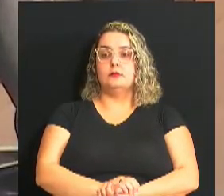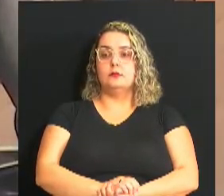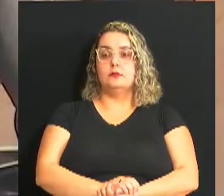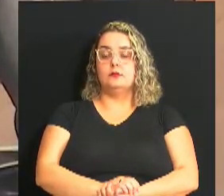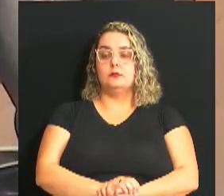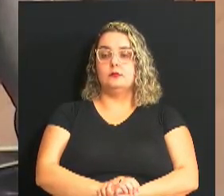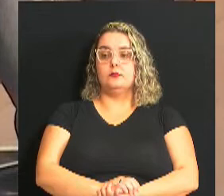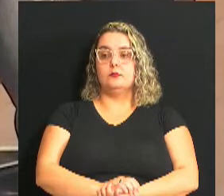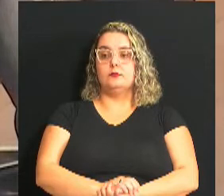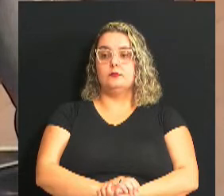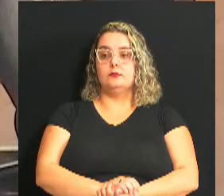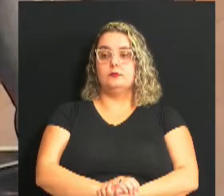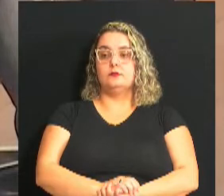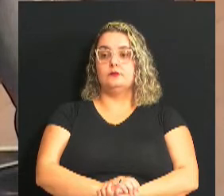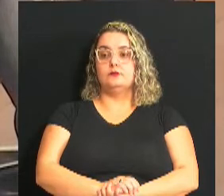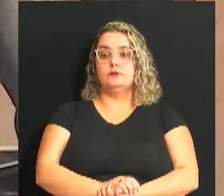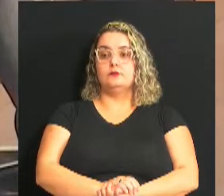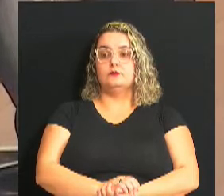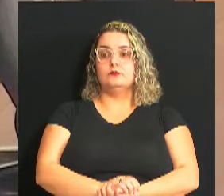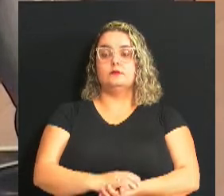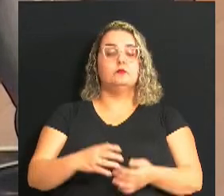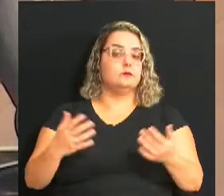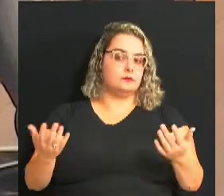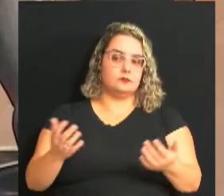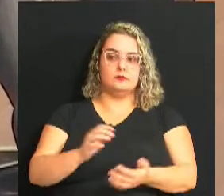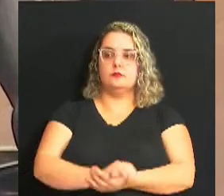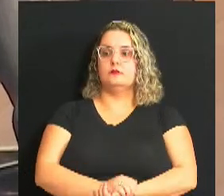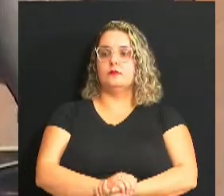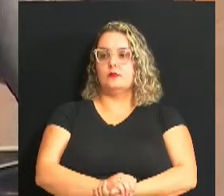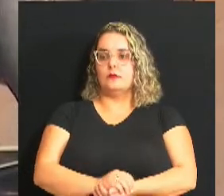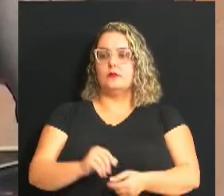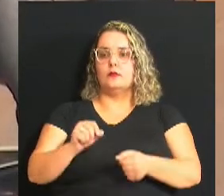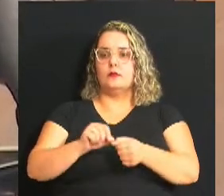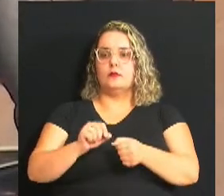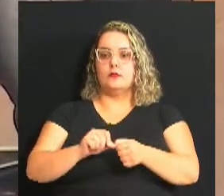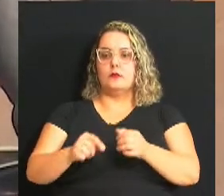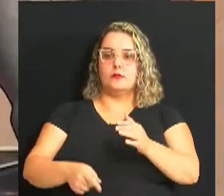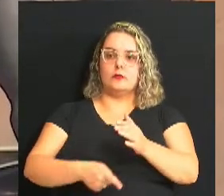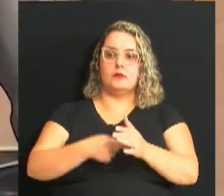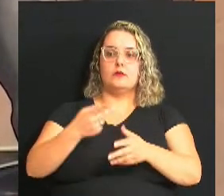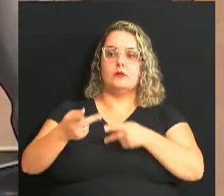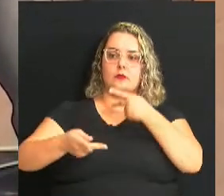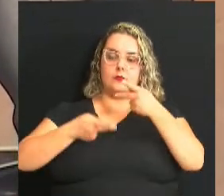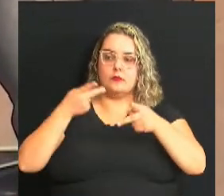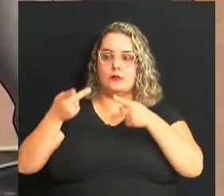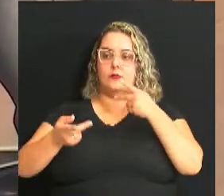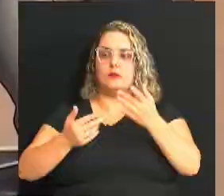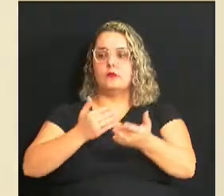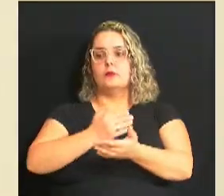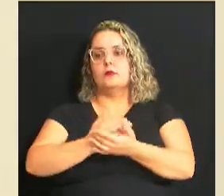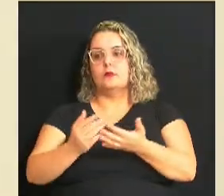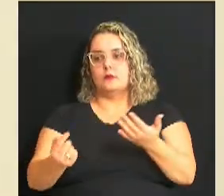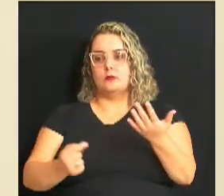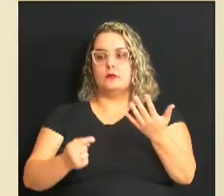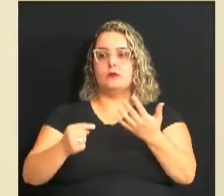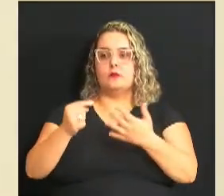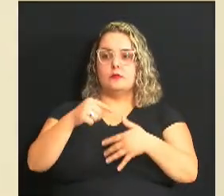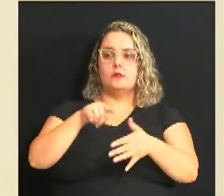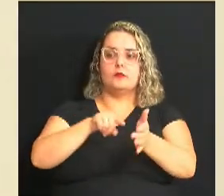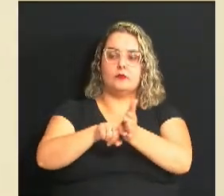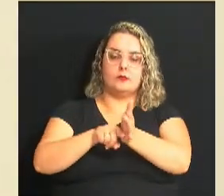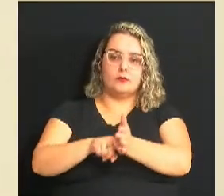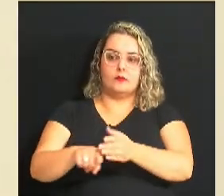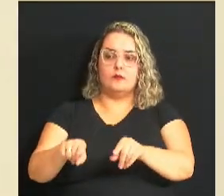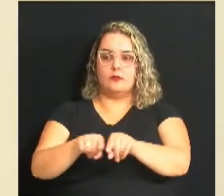Bem, então, tendo feito essa primeira rodada aqui, já começam a ficar algumas questões aqui, inclusive para